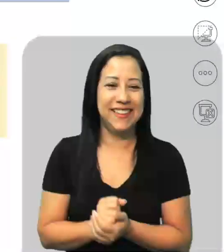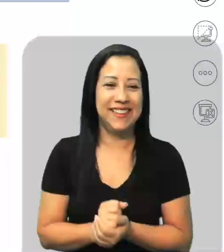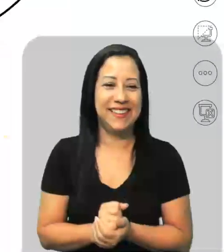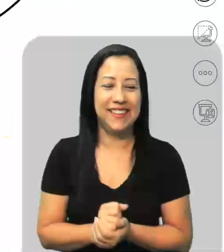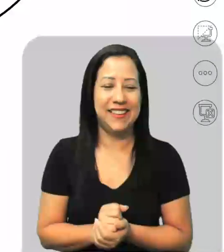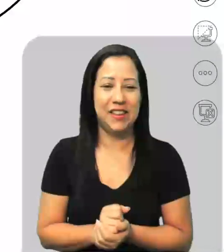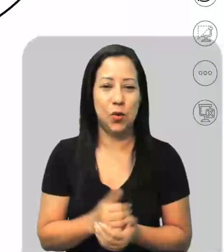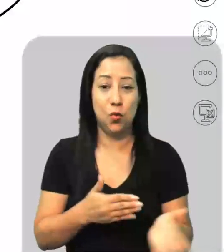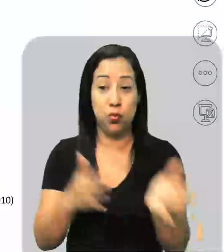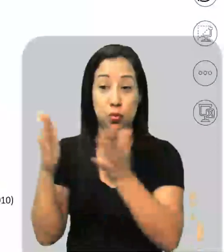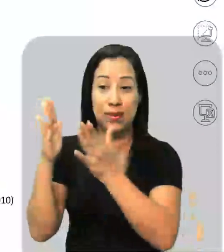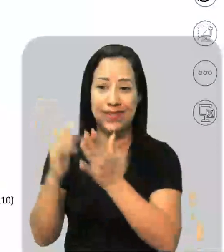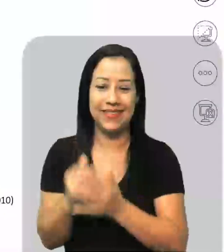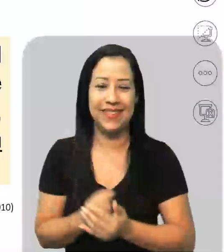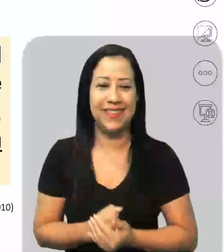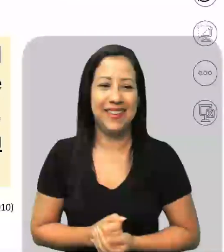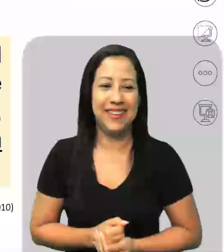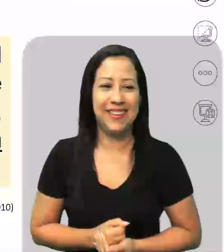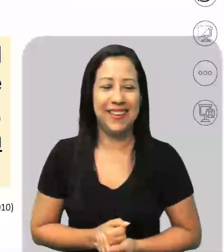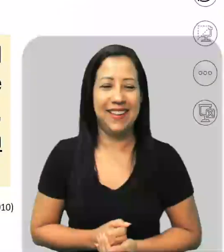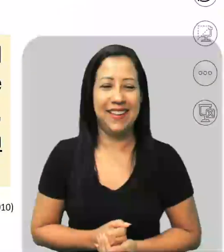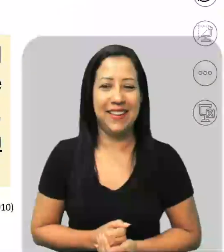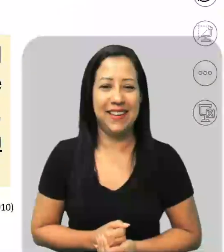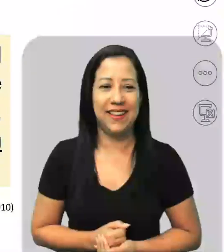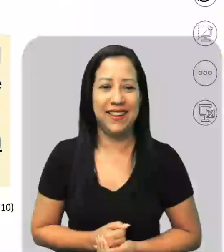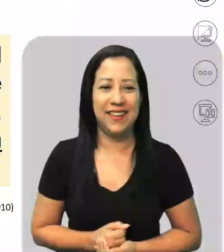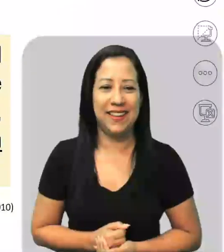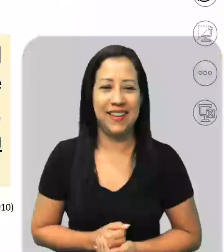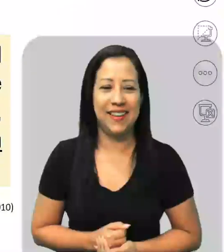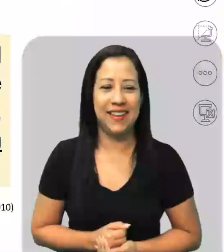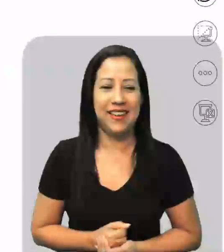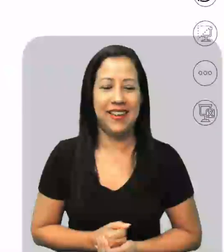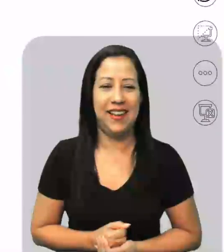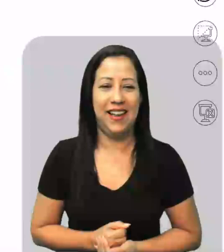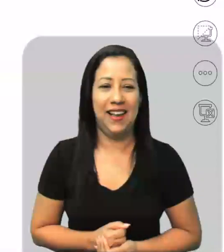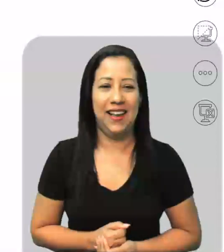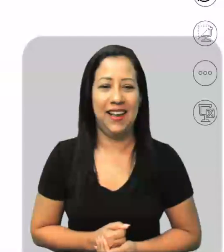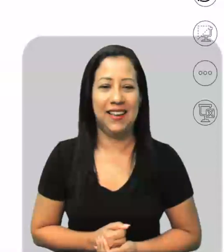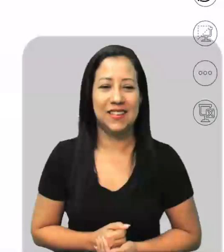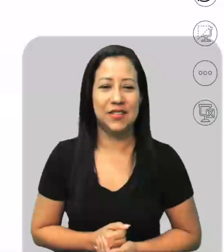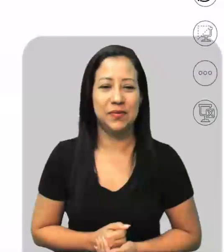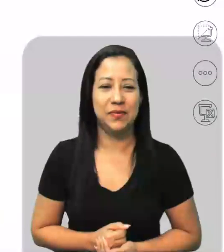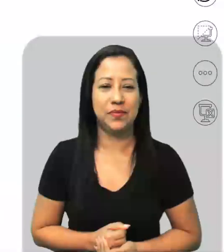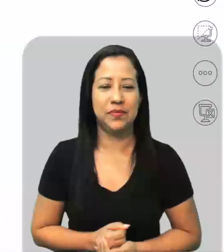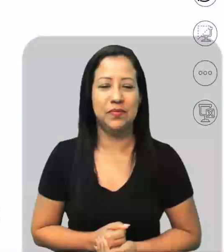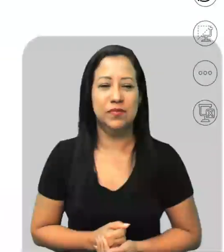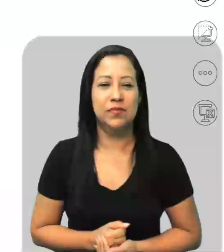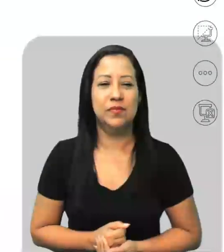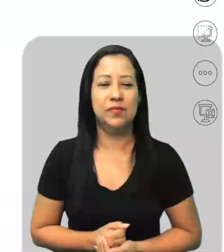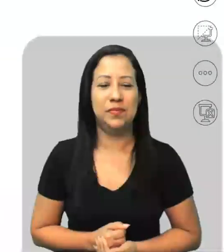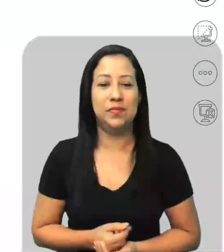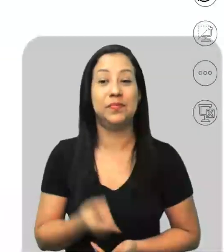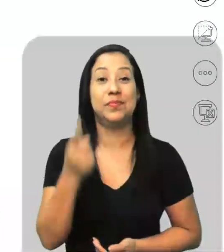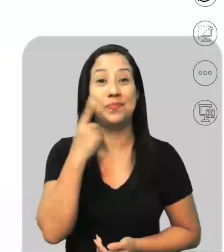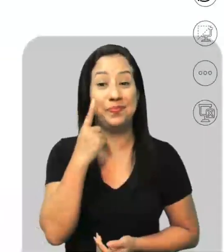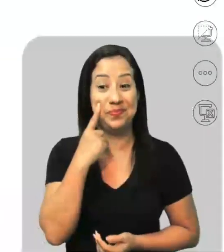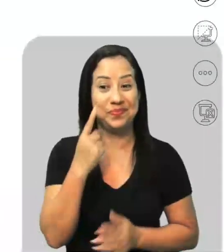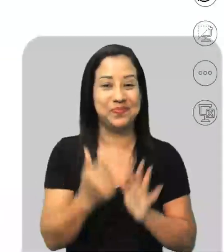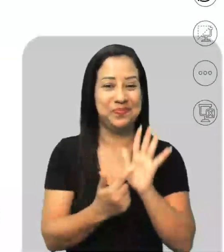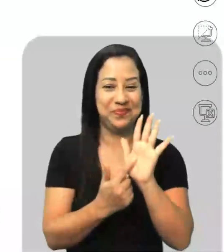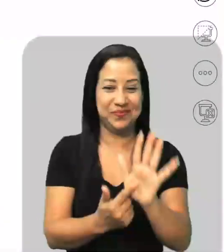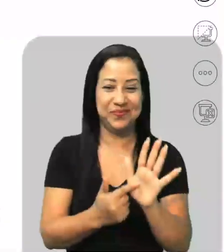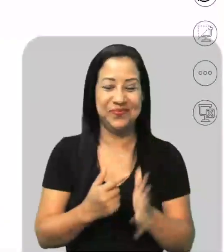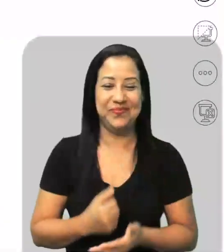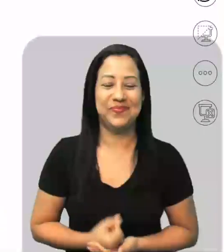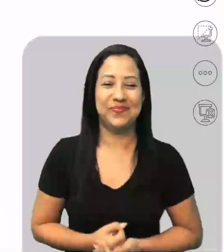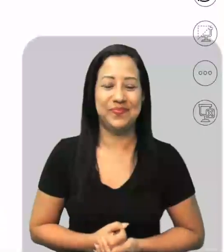Passei, foi tudo. Achei muito bonita a tela. Teoria da transição demográfica. Cheguei!